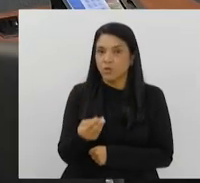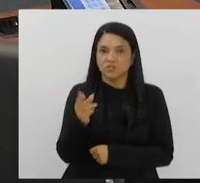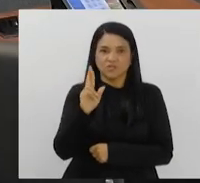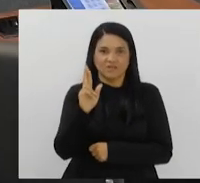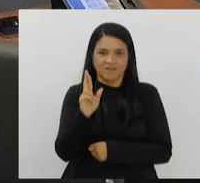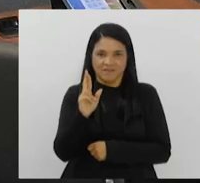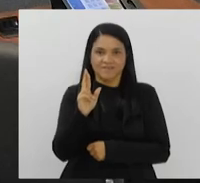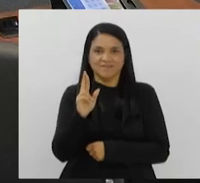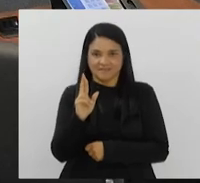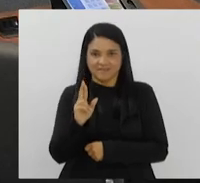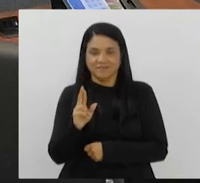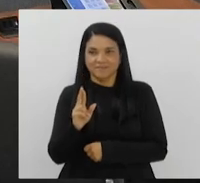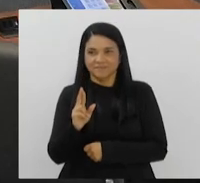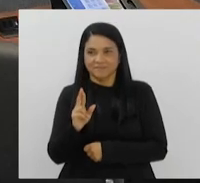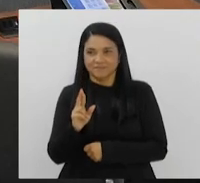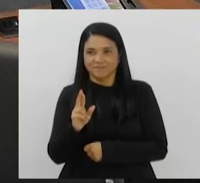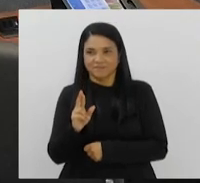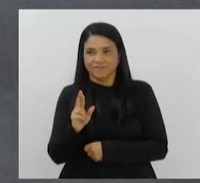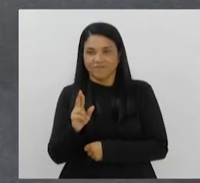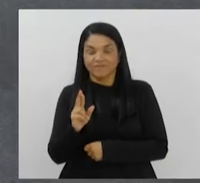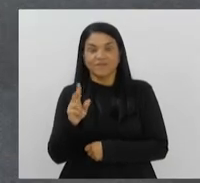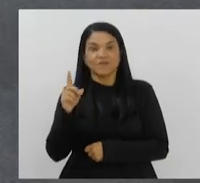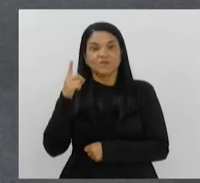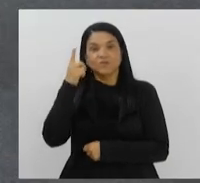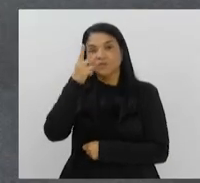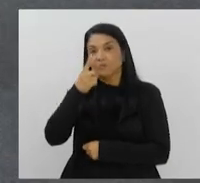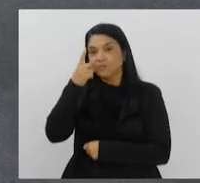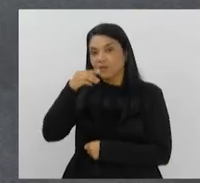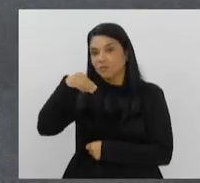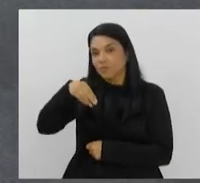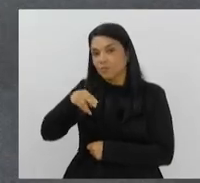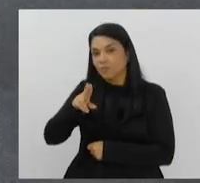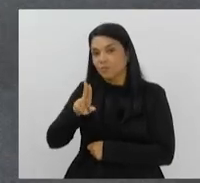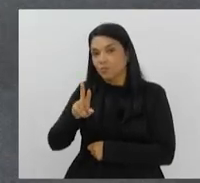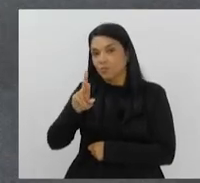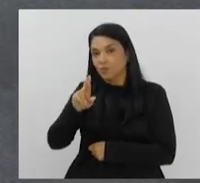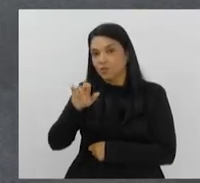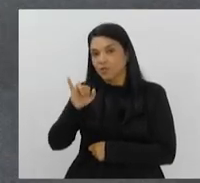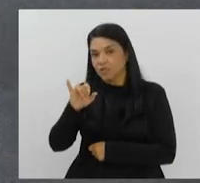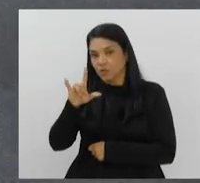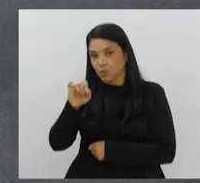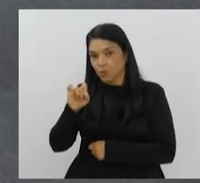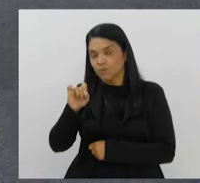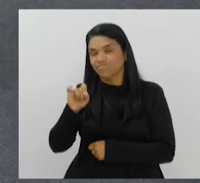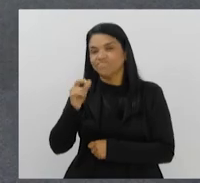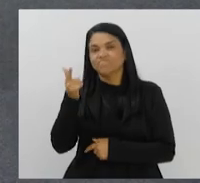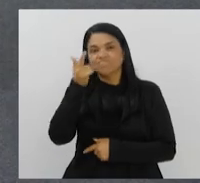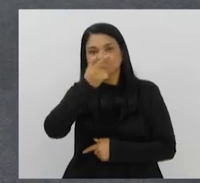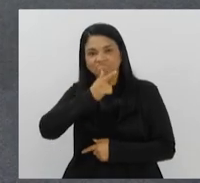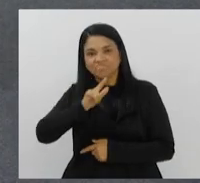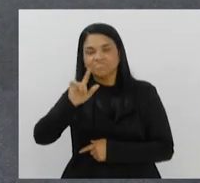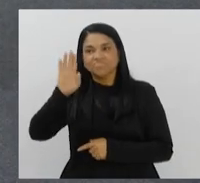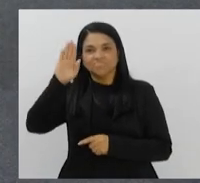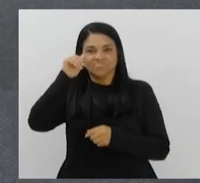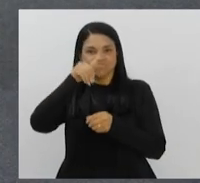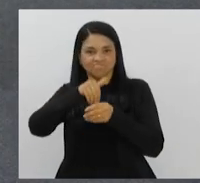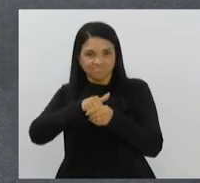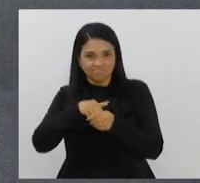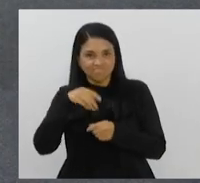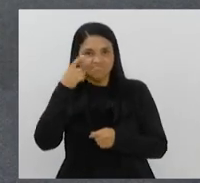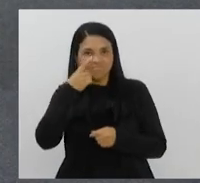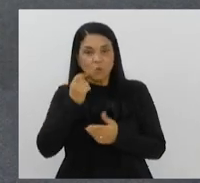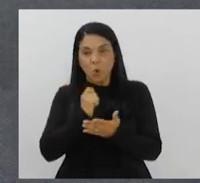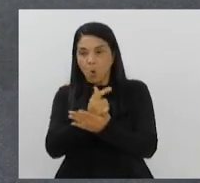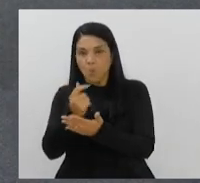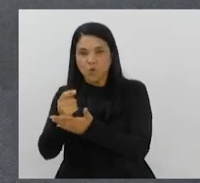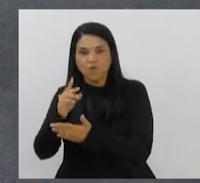R$24,5 milhões. E aí, o deputado Murilo fez de tudo para ganhar a eleição de deputado. comprou